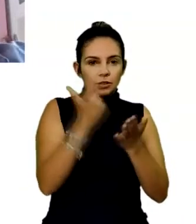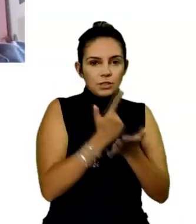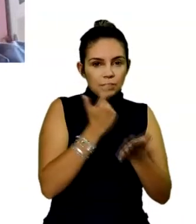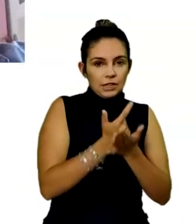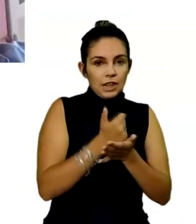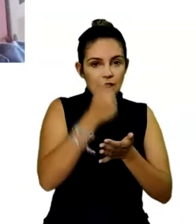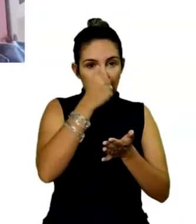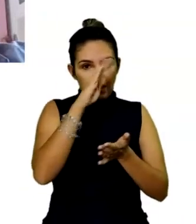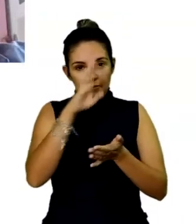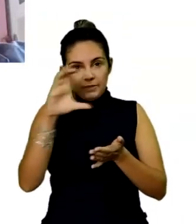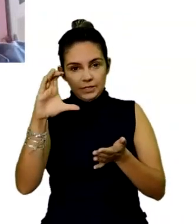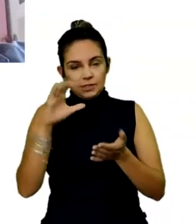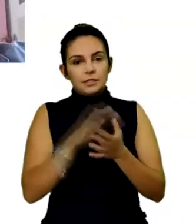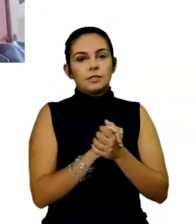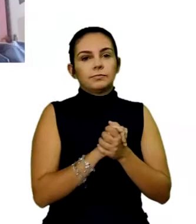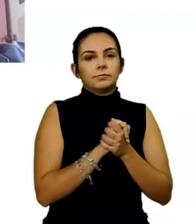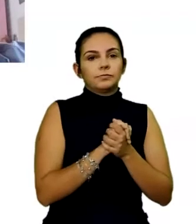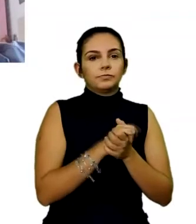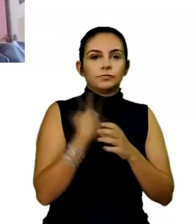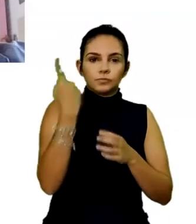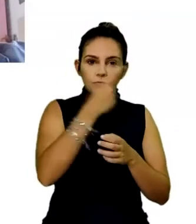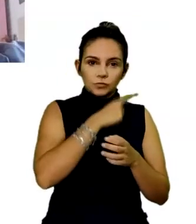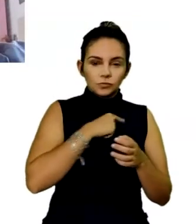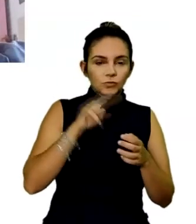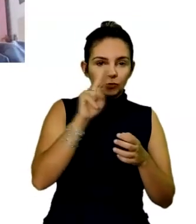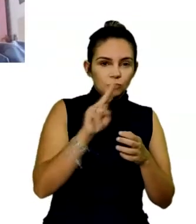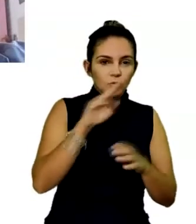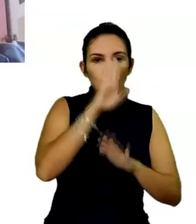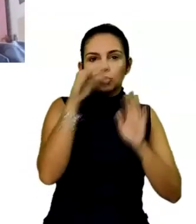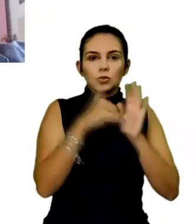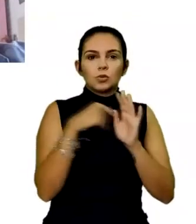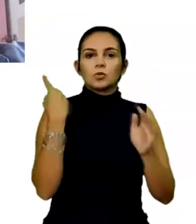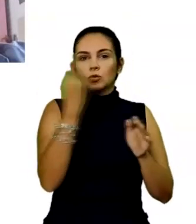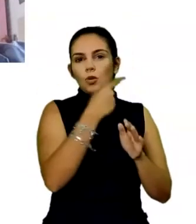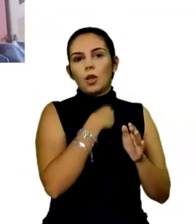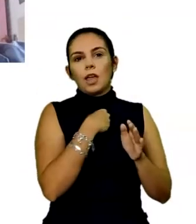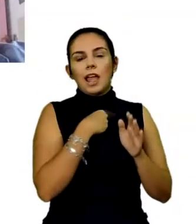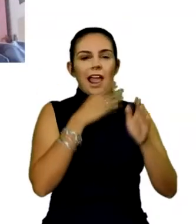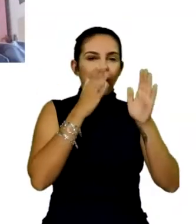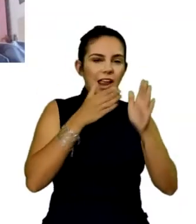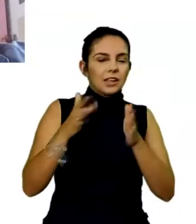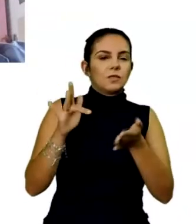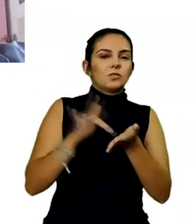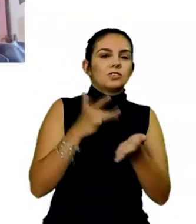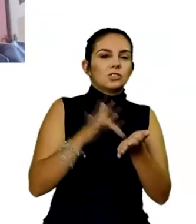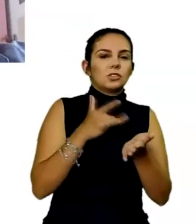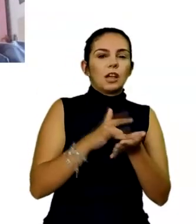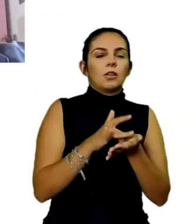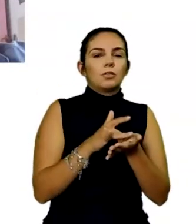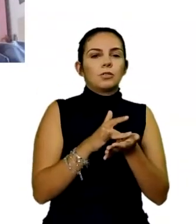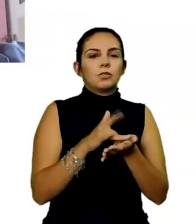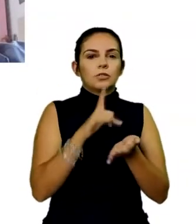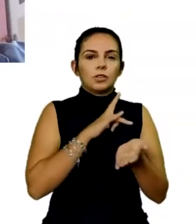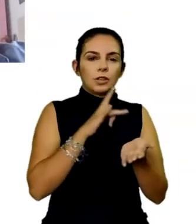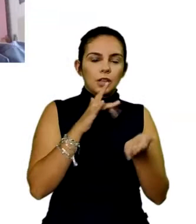sobre alfabetização. Então, a gente usa todo o nosso arquivo digital. Vai ser um arquivo